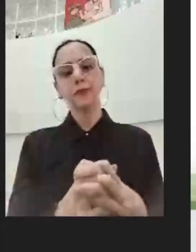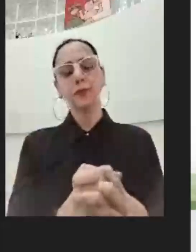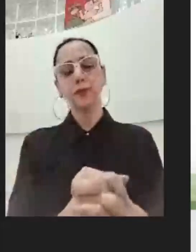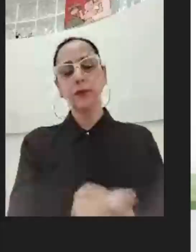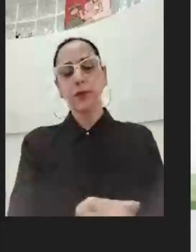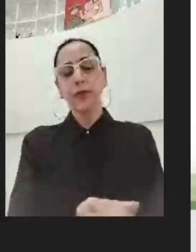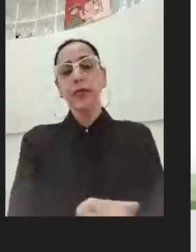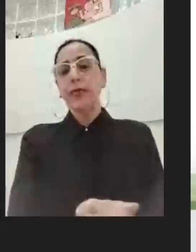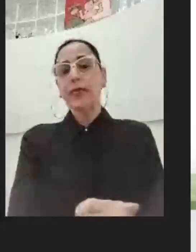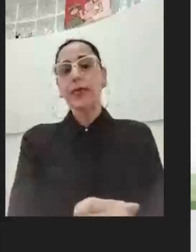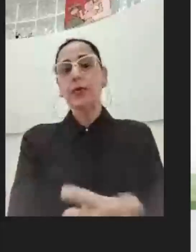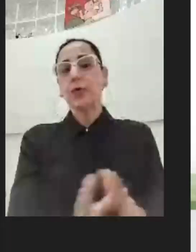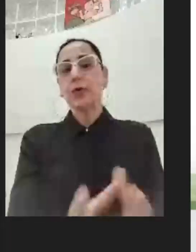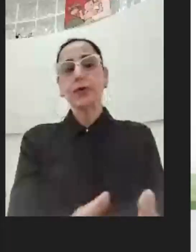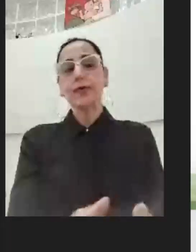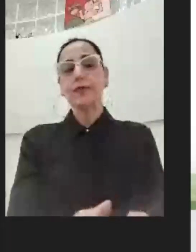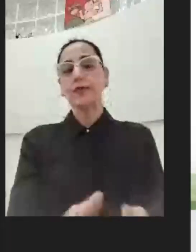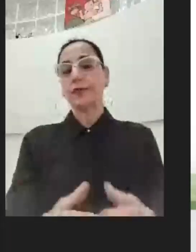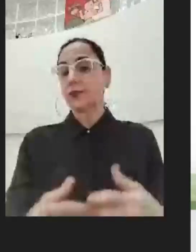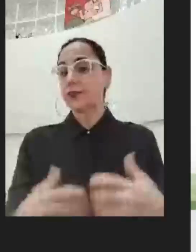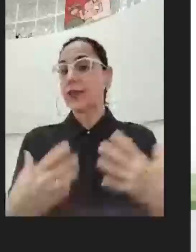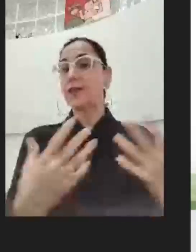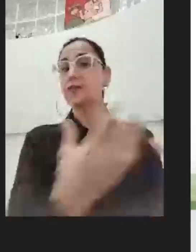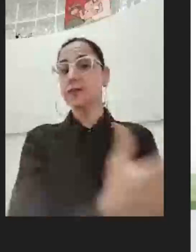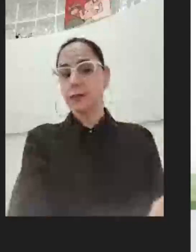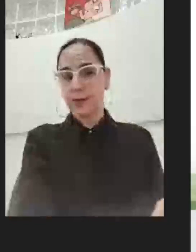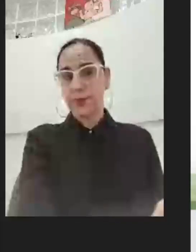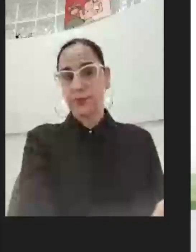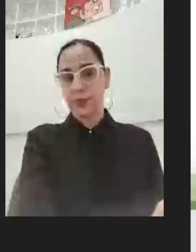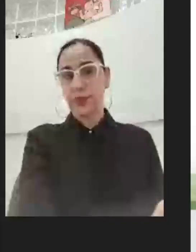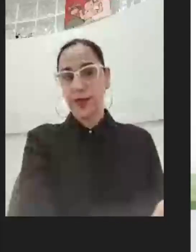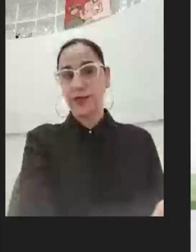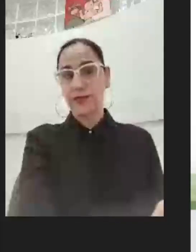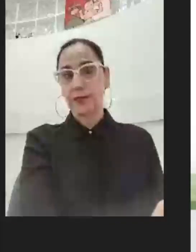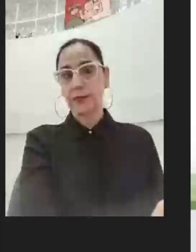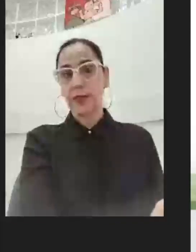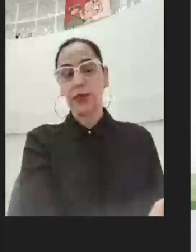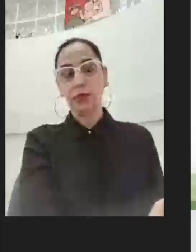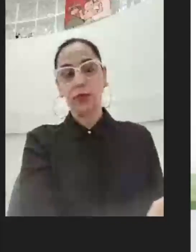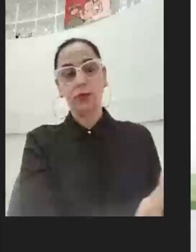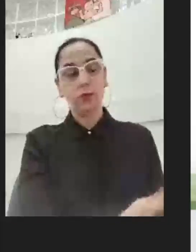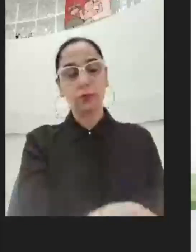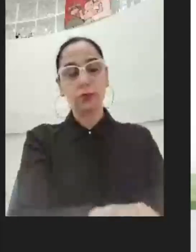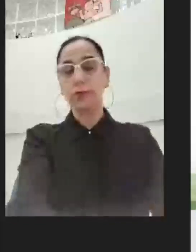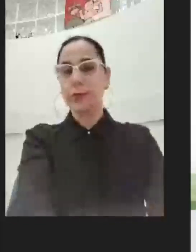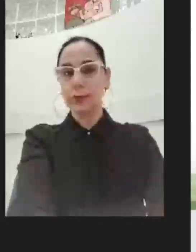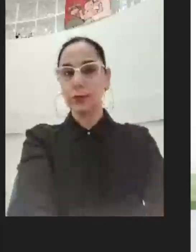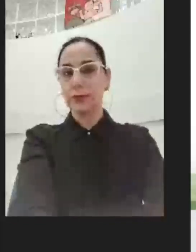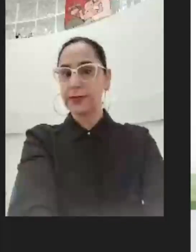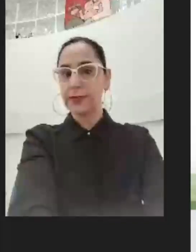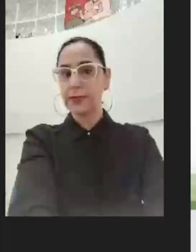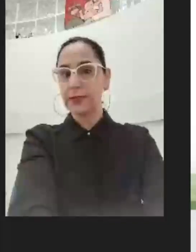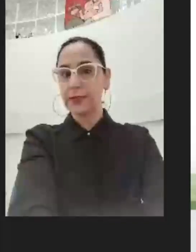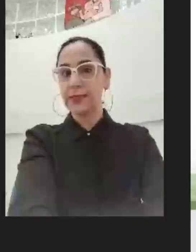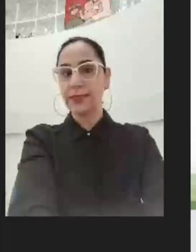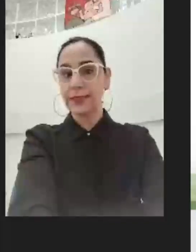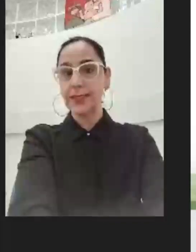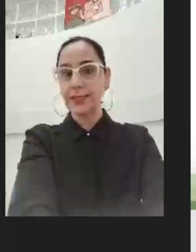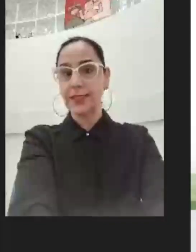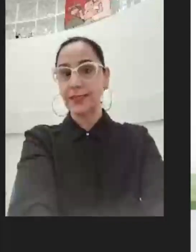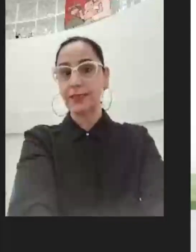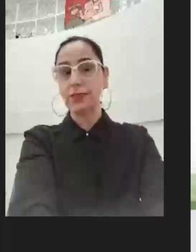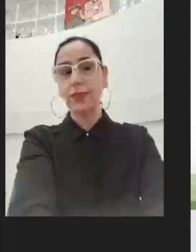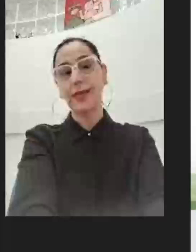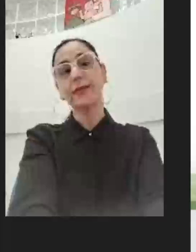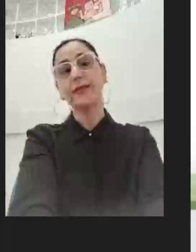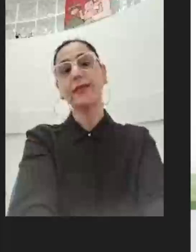maternidade. E quando elas chegavam com o seu bebezinho em casa, eu não sabia o que fazer